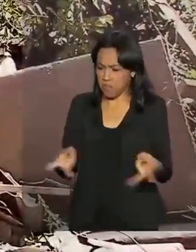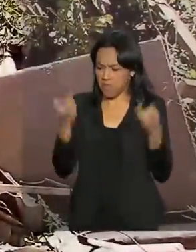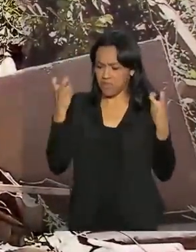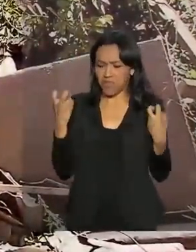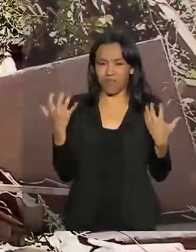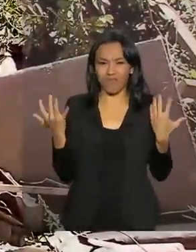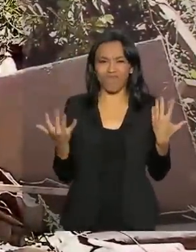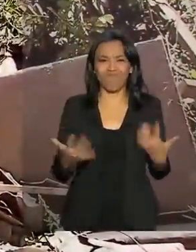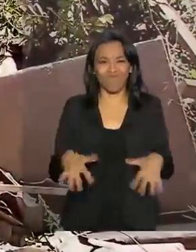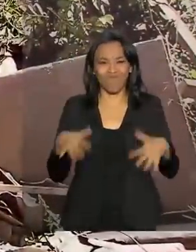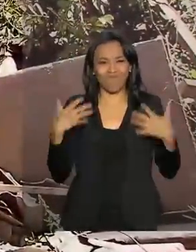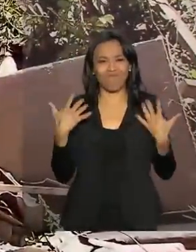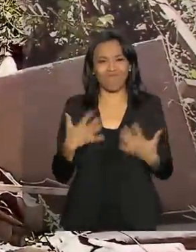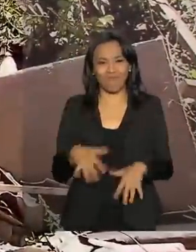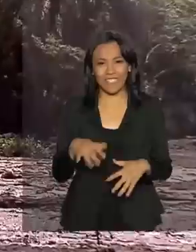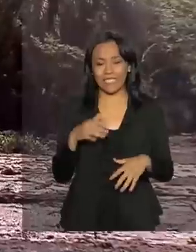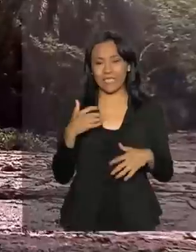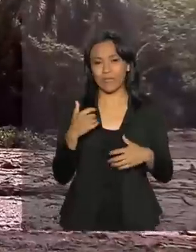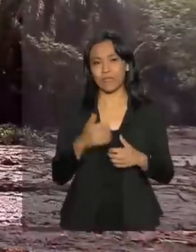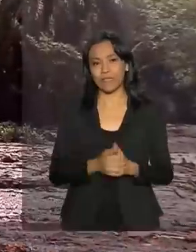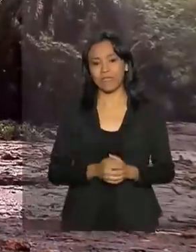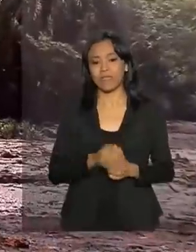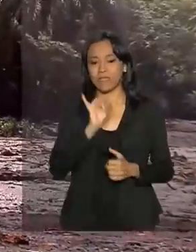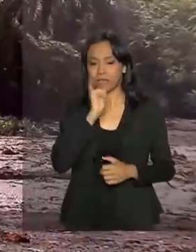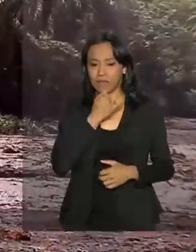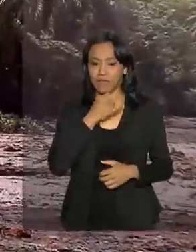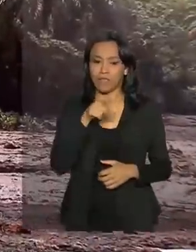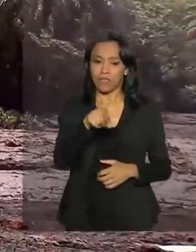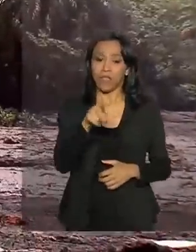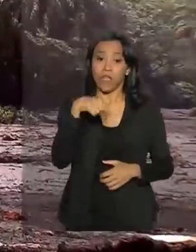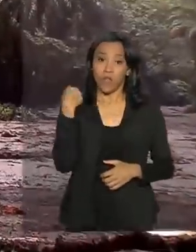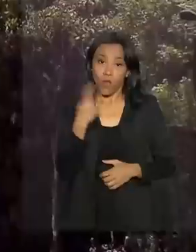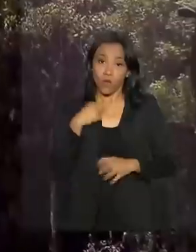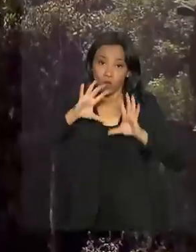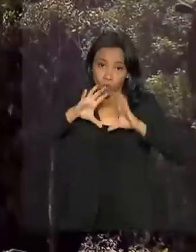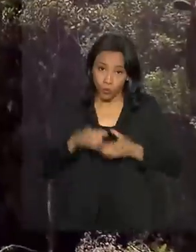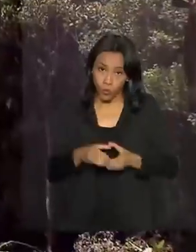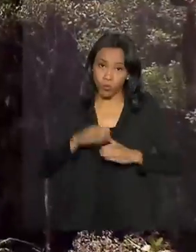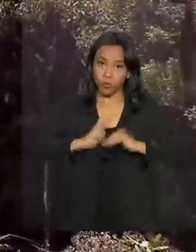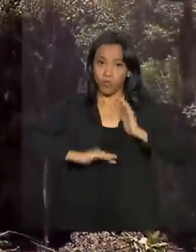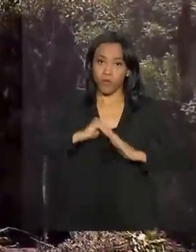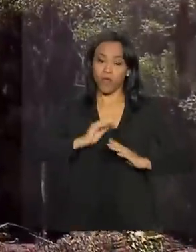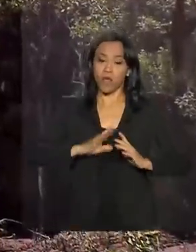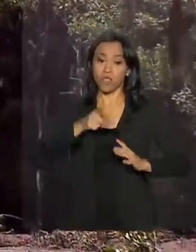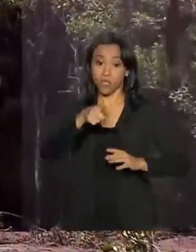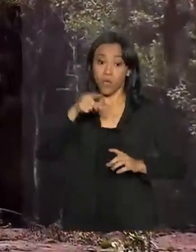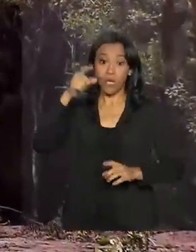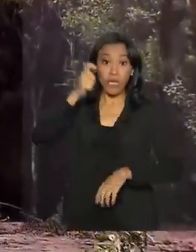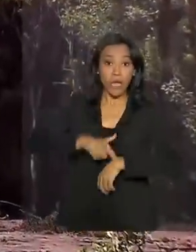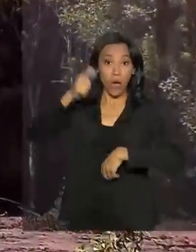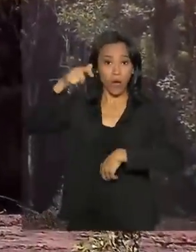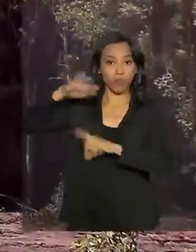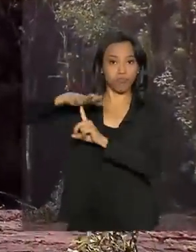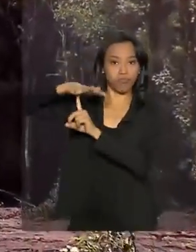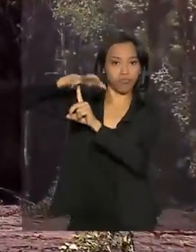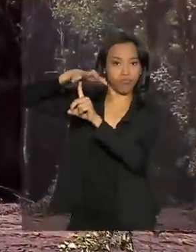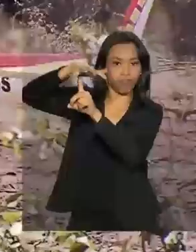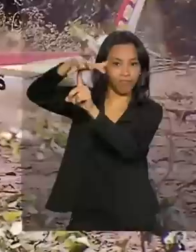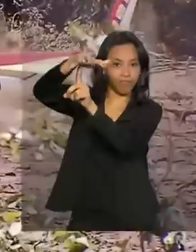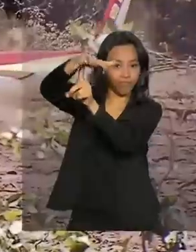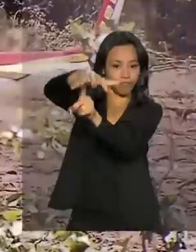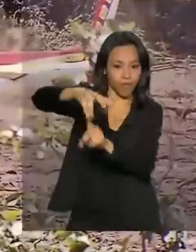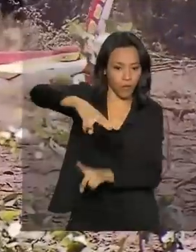situação muito desoladora. Nossa equipe chegou ao local quando um helicóptero do Corpo de Bombeiros estava fazendo buscas na região.